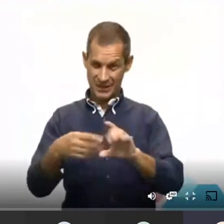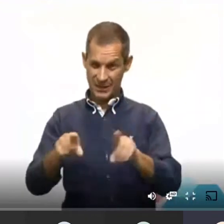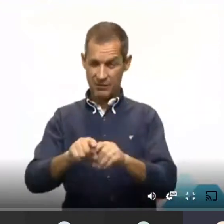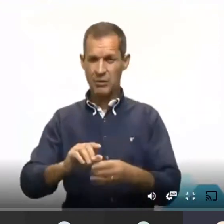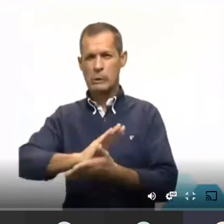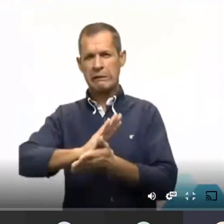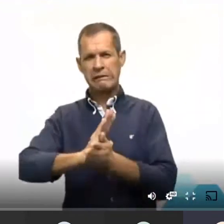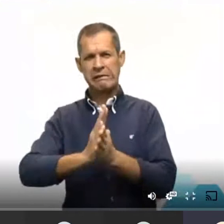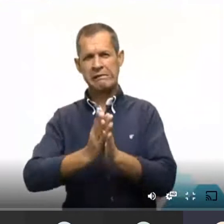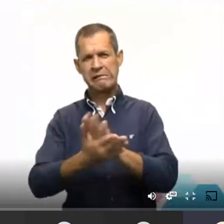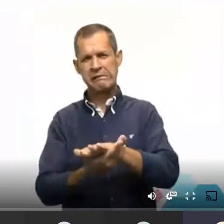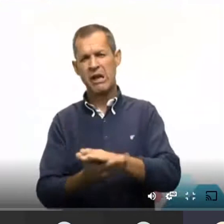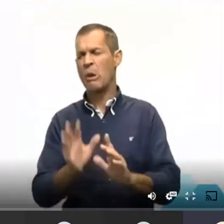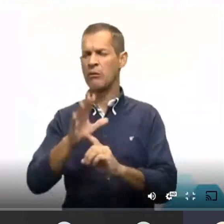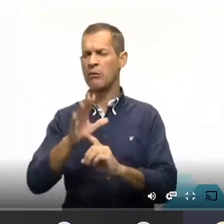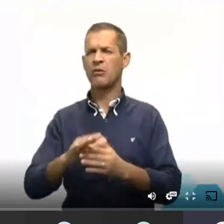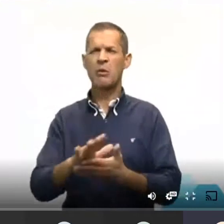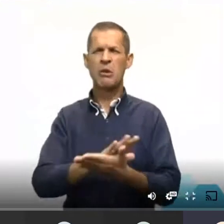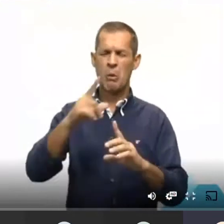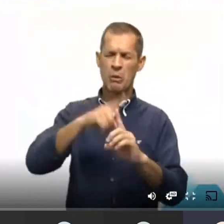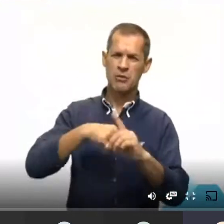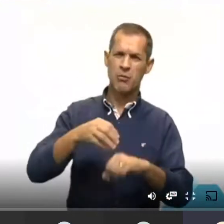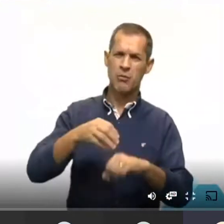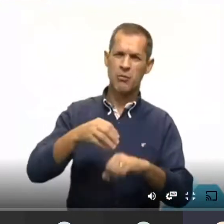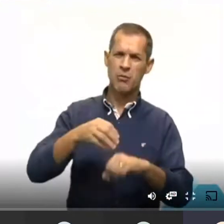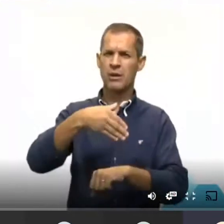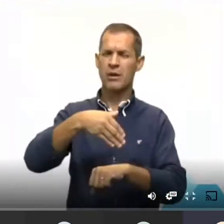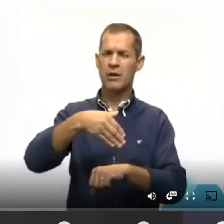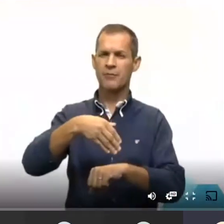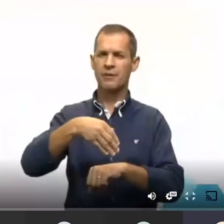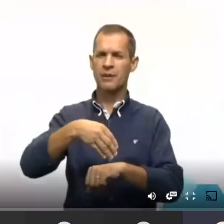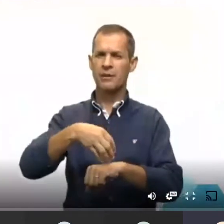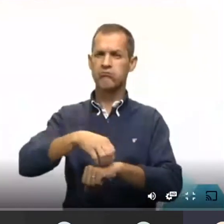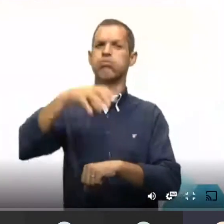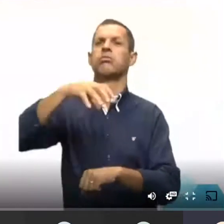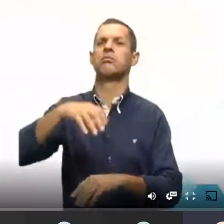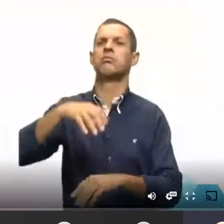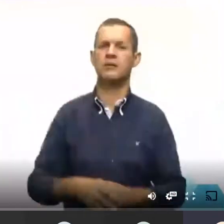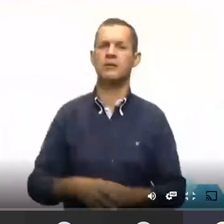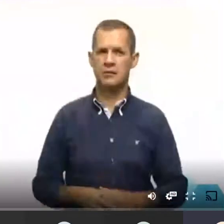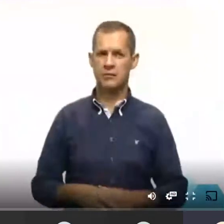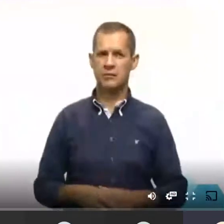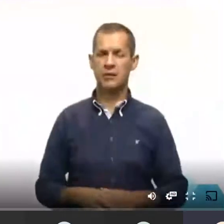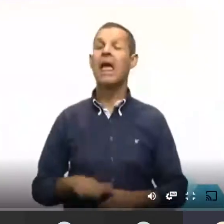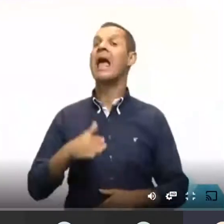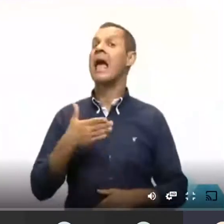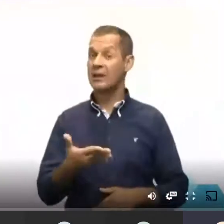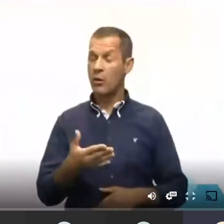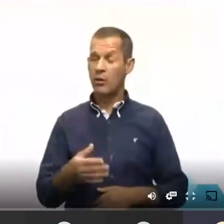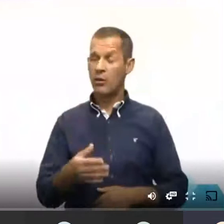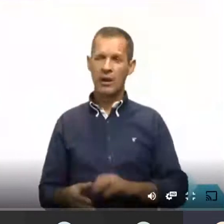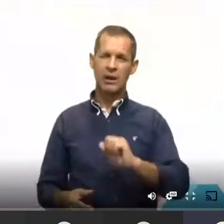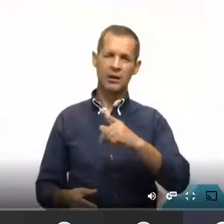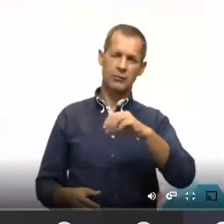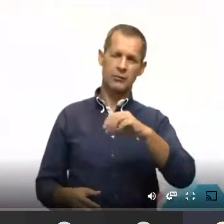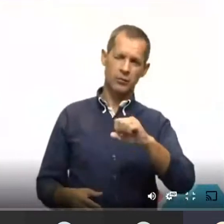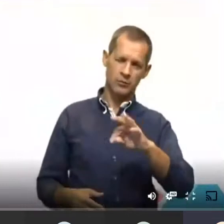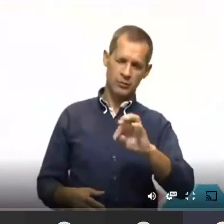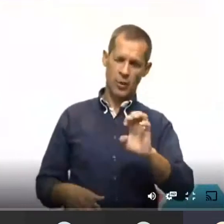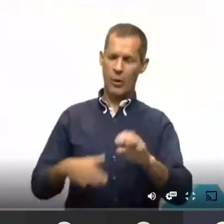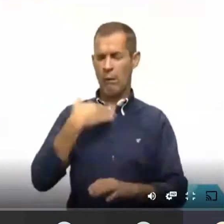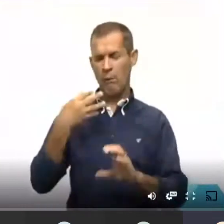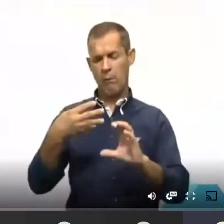e digeri-las, não causando nenhum tipo de inflamação. Então, a apoptose é uma